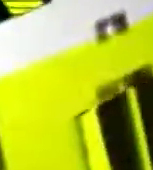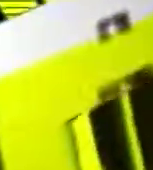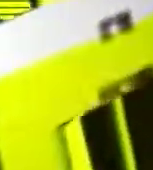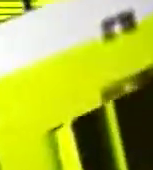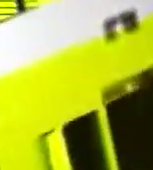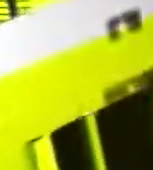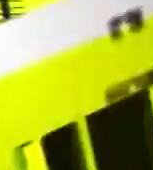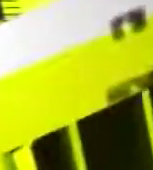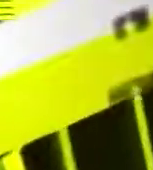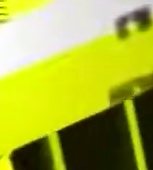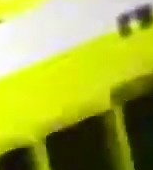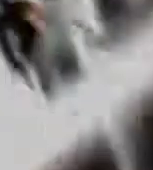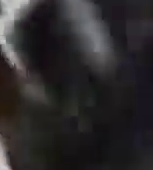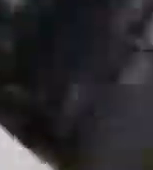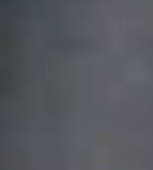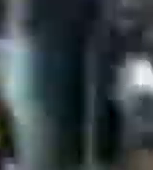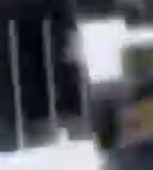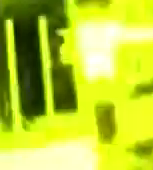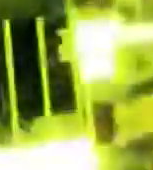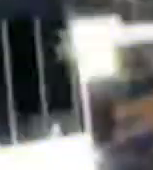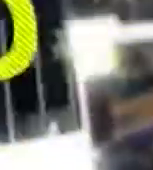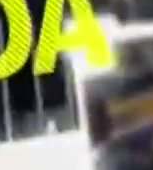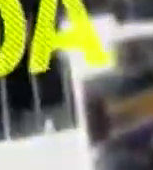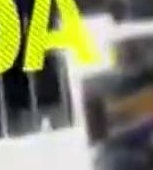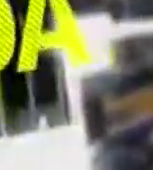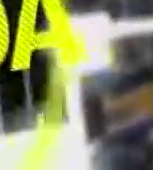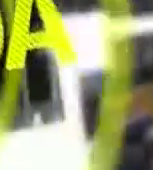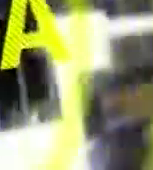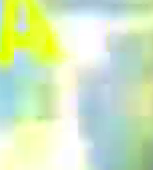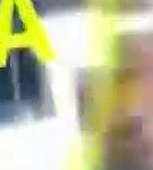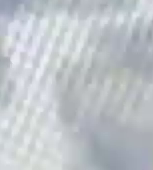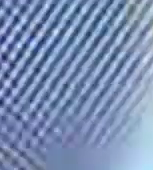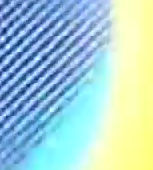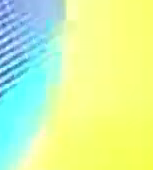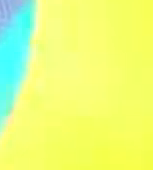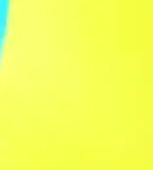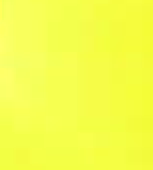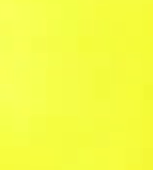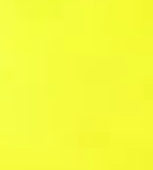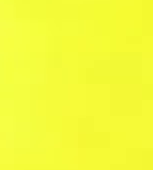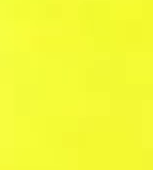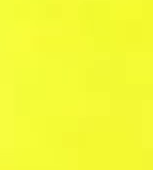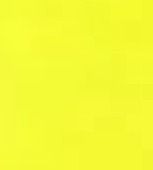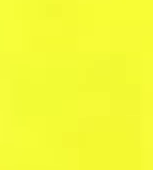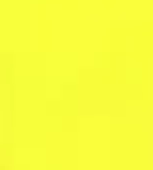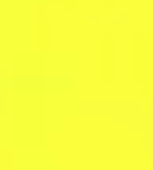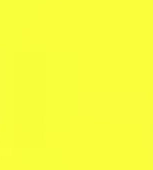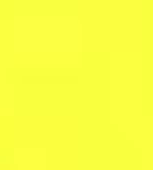Um segundo encaminhamento. Ministério de Santos, no meu estado de São Paulo.